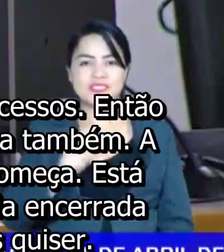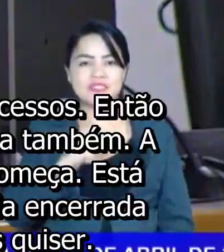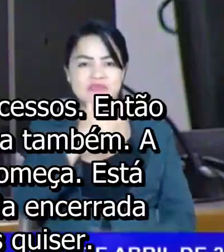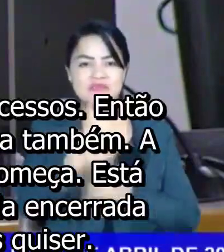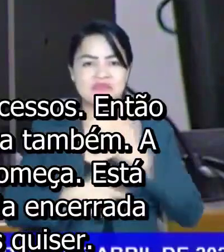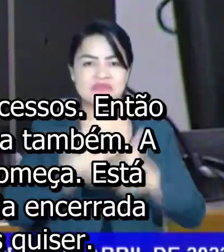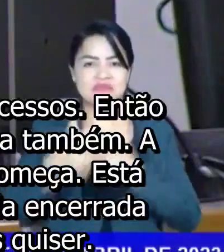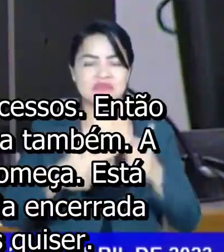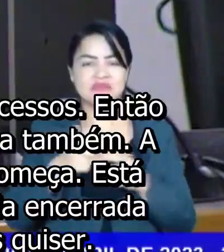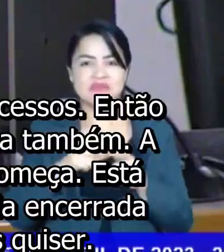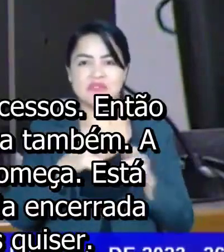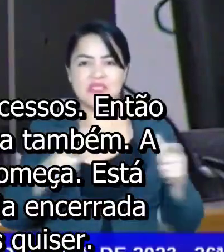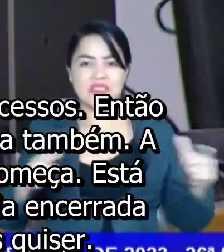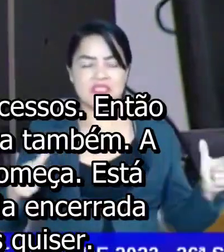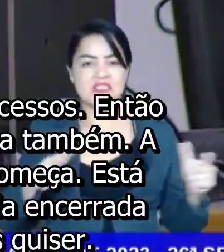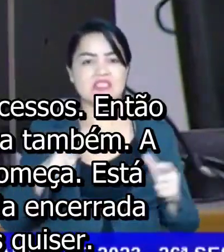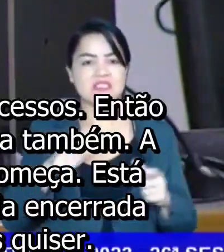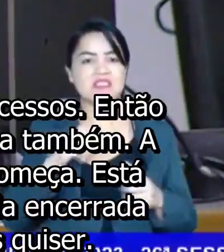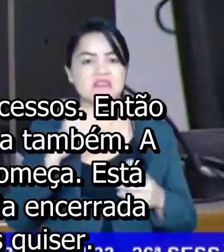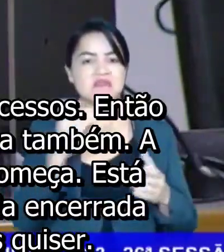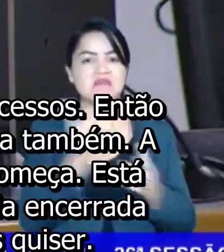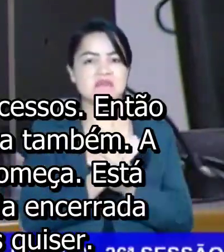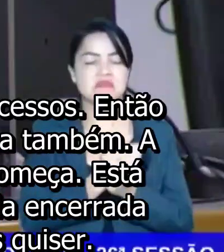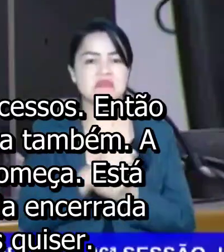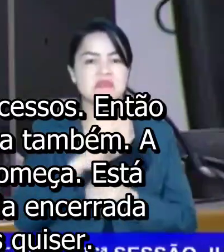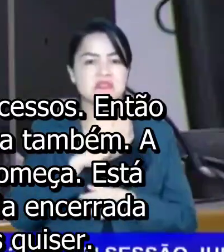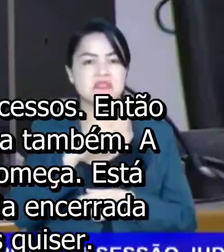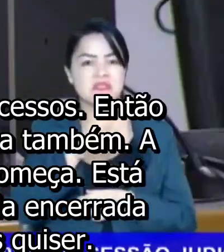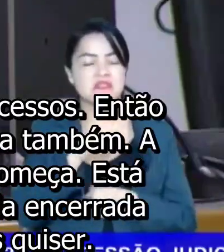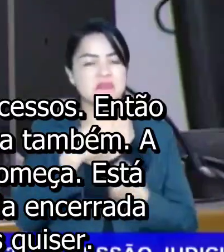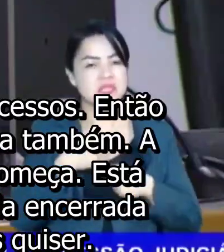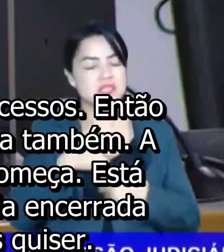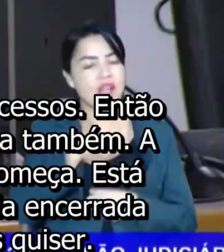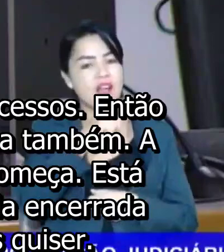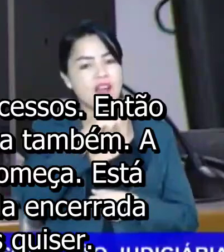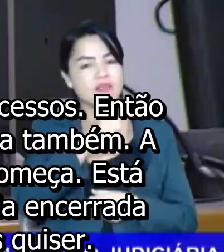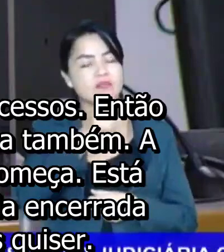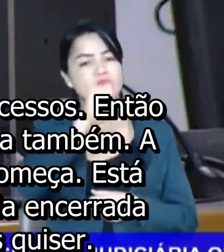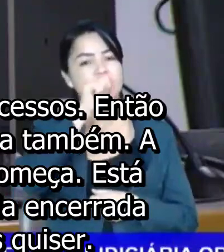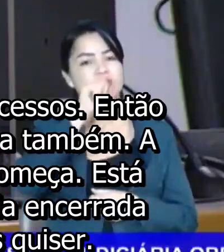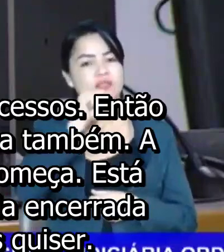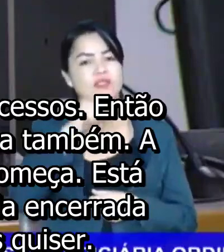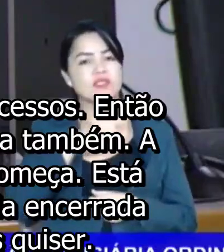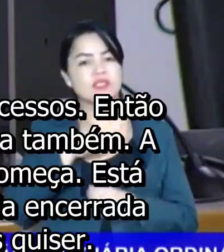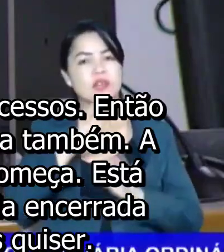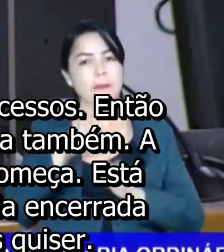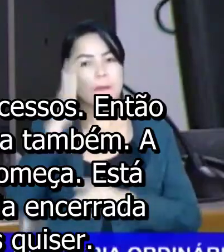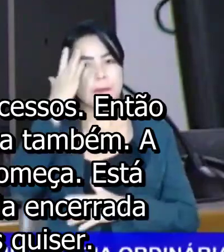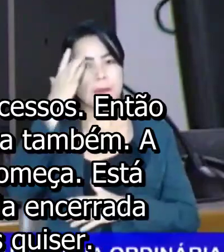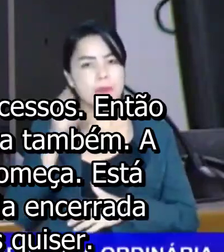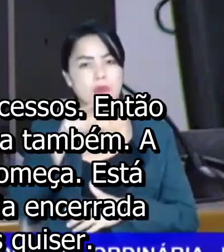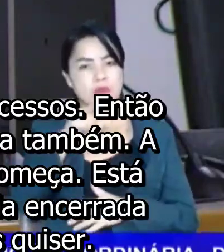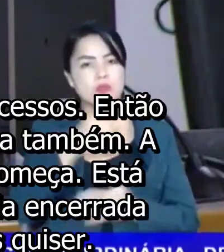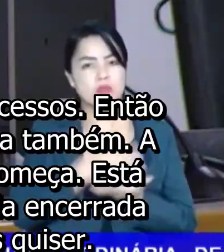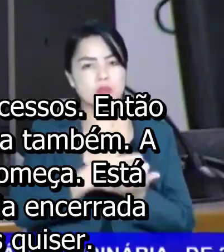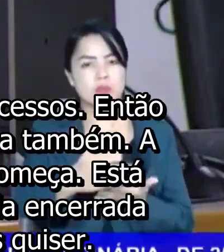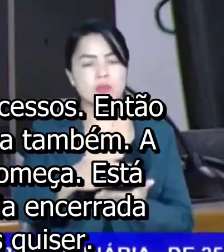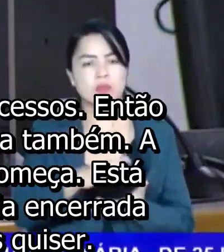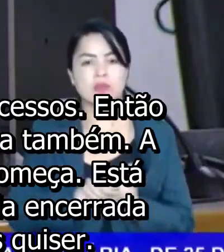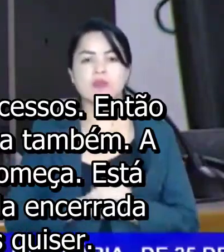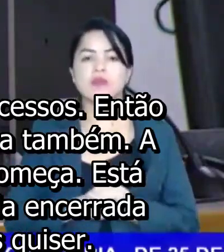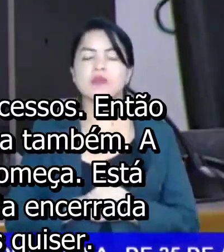Ela tem uma quantidade enorme de processos, então a gente tem que dar uma pausa para ela beber uma água também. Aí a gente vai misturando, mas amanhã Vossa Excelência começa, tá bom,